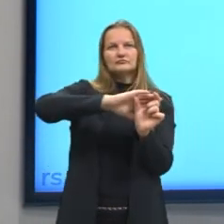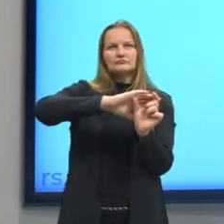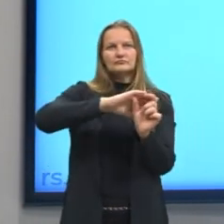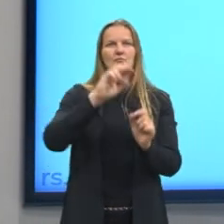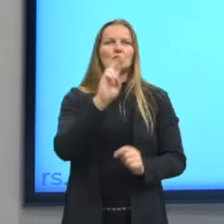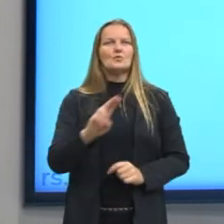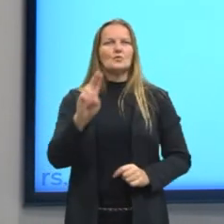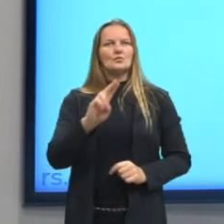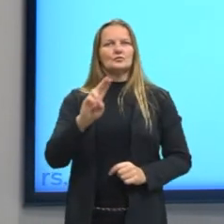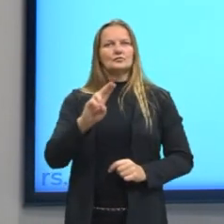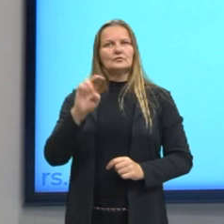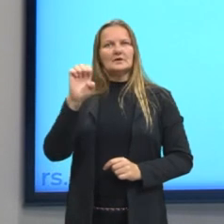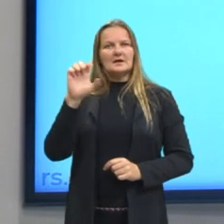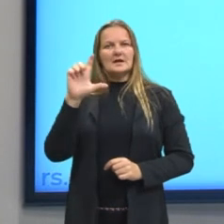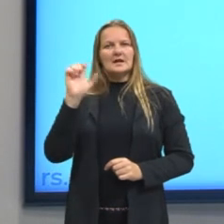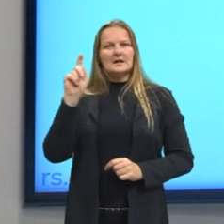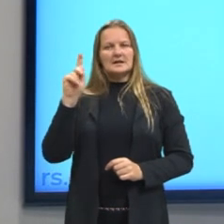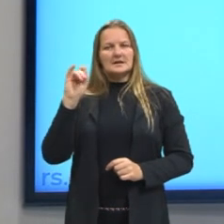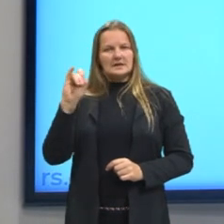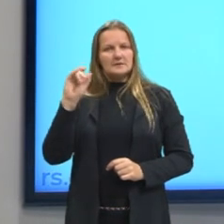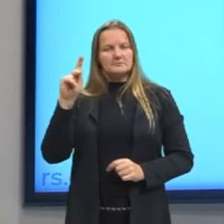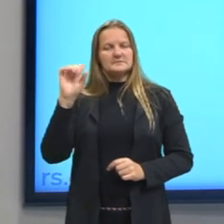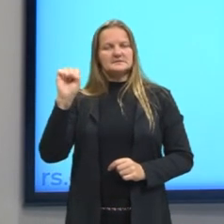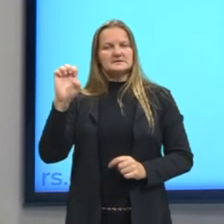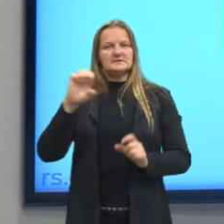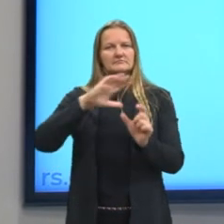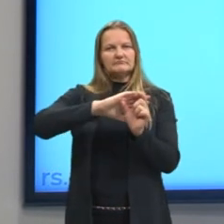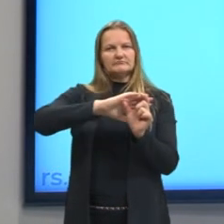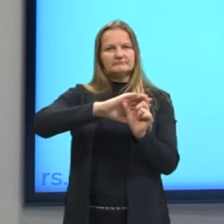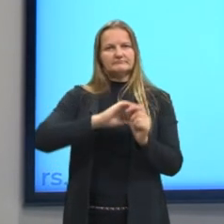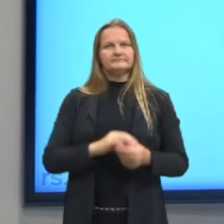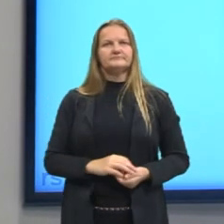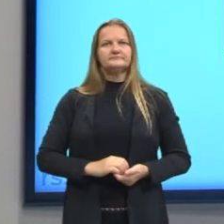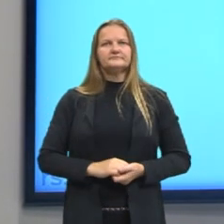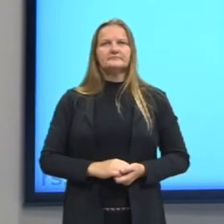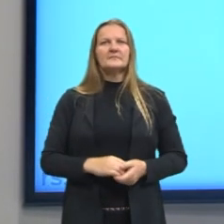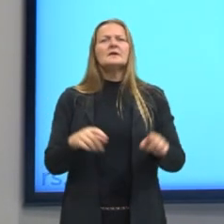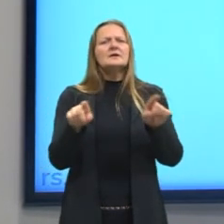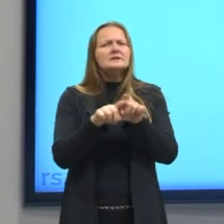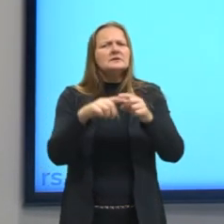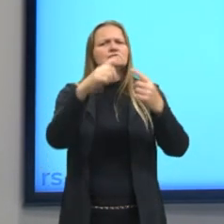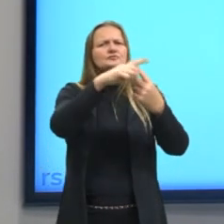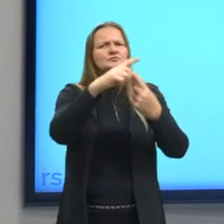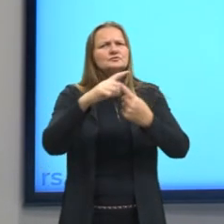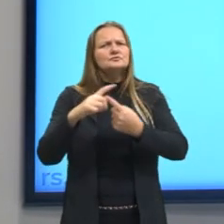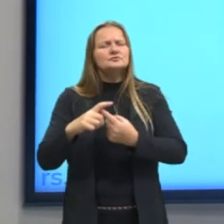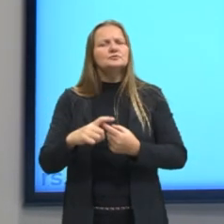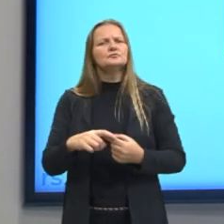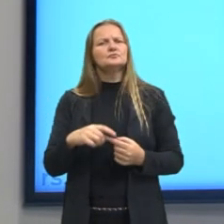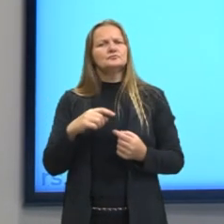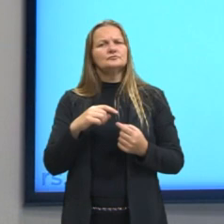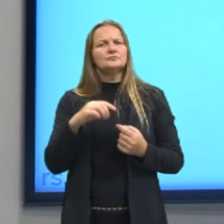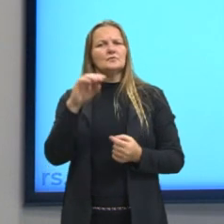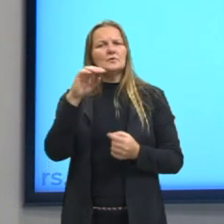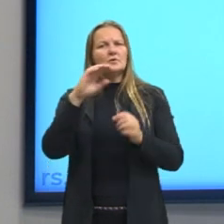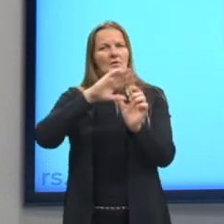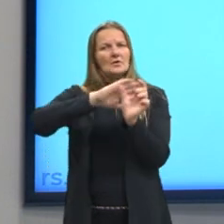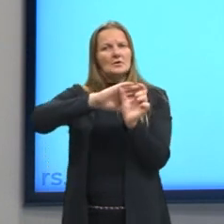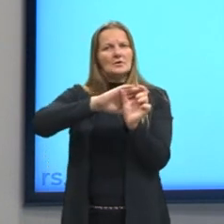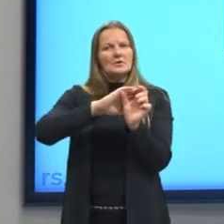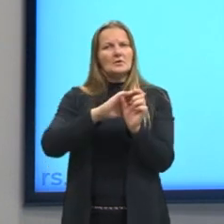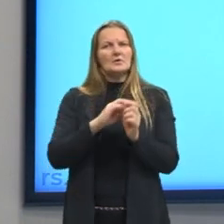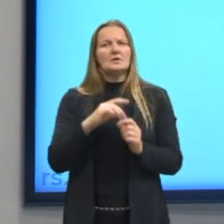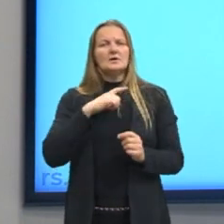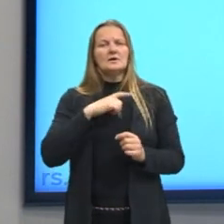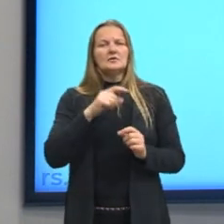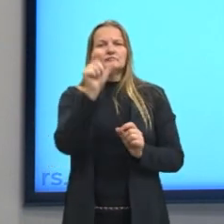esse uso de uma elipse e a gente tem vários tipos de elipse o que a gente chama